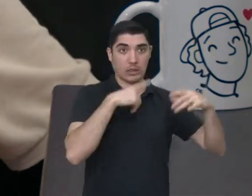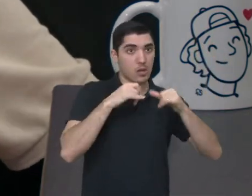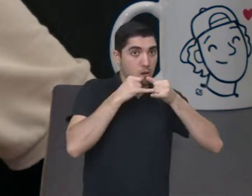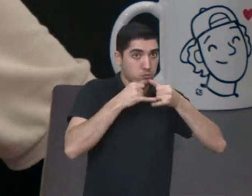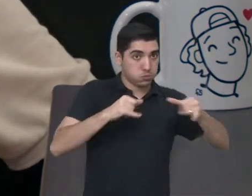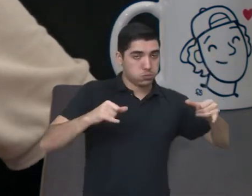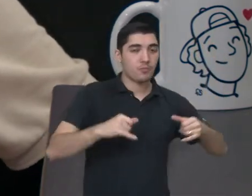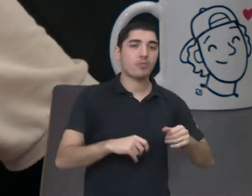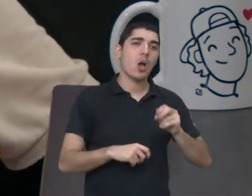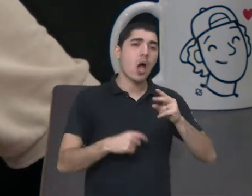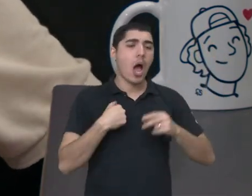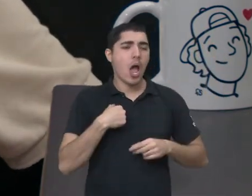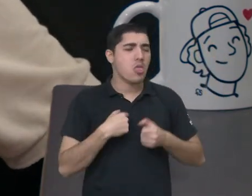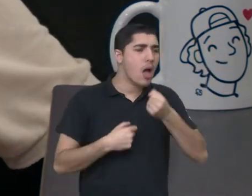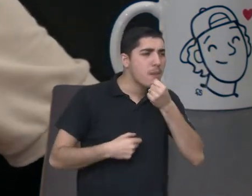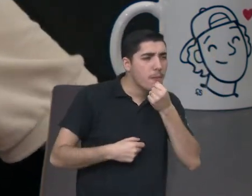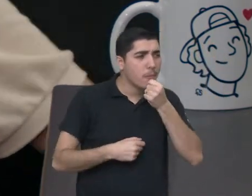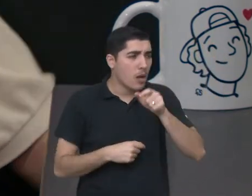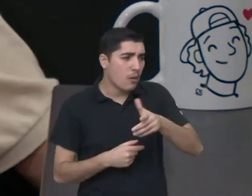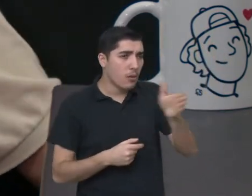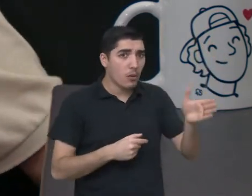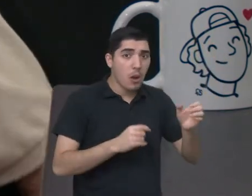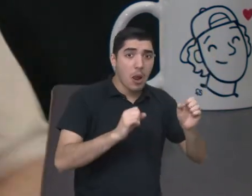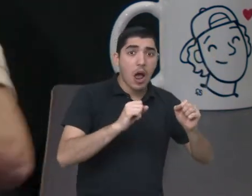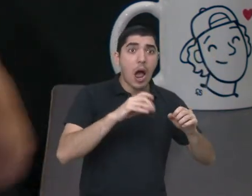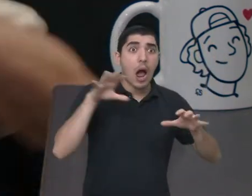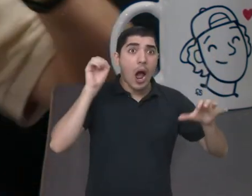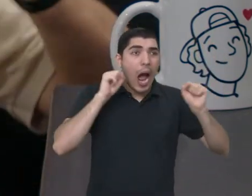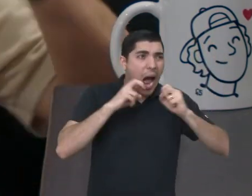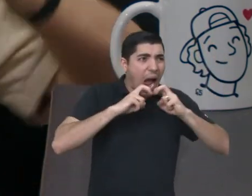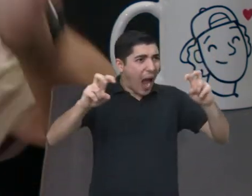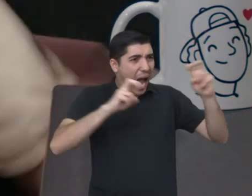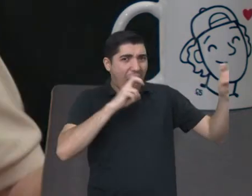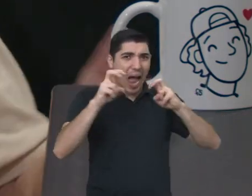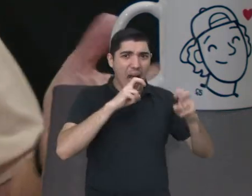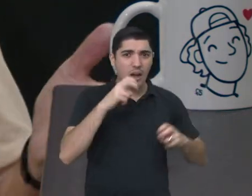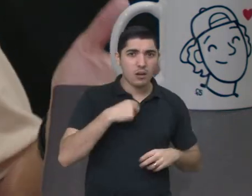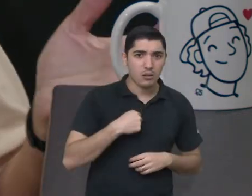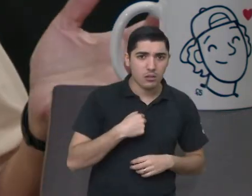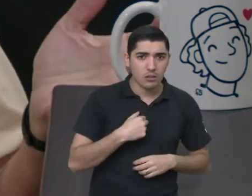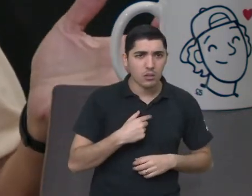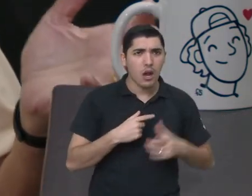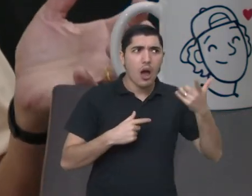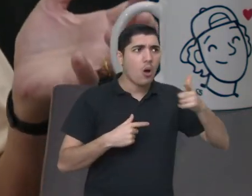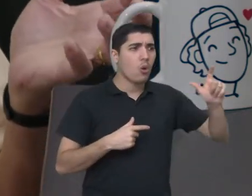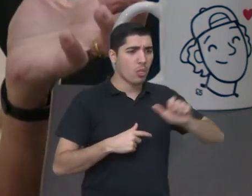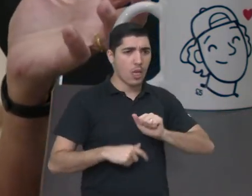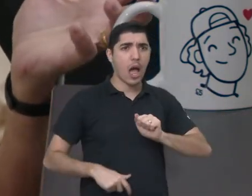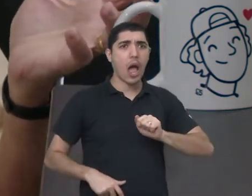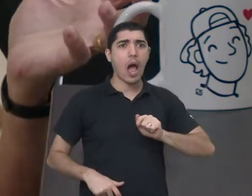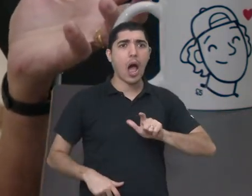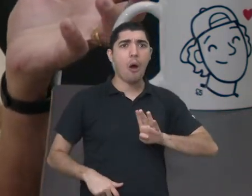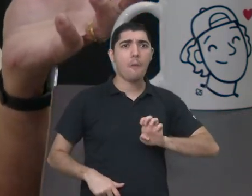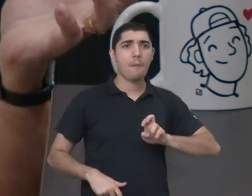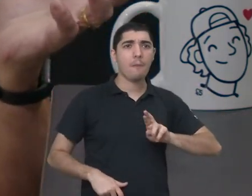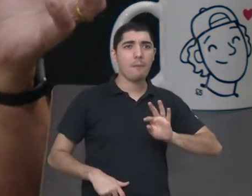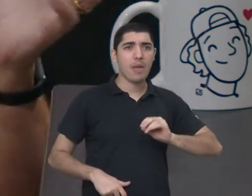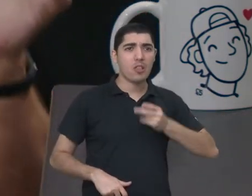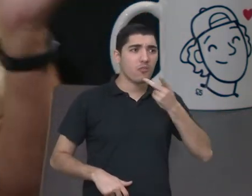a escuta, né? Que ia demorar 2 minutos e tal. Eu falei, Alberto, estou aqui do lado do árbitro Joel Teixeira Caires, ele